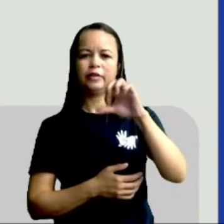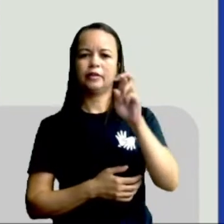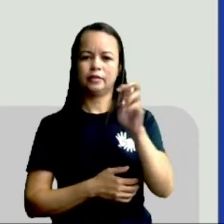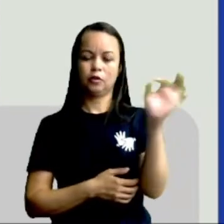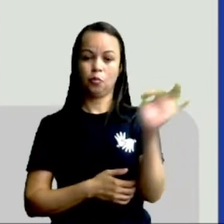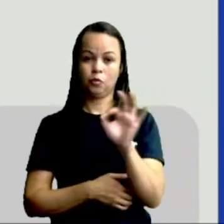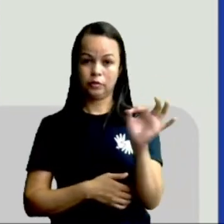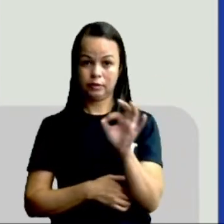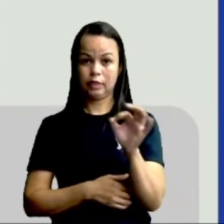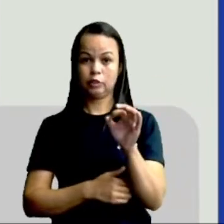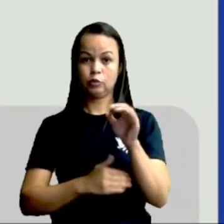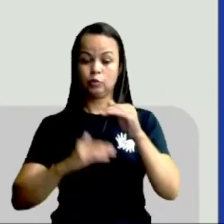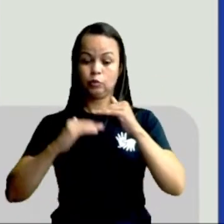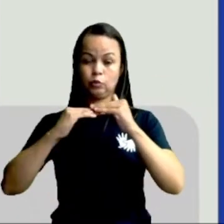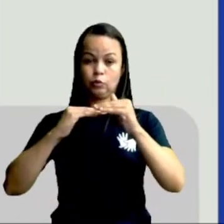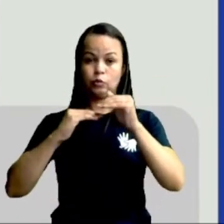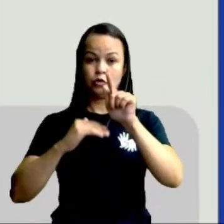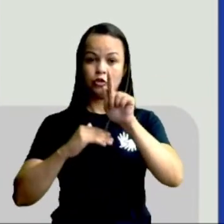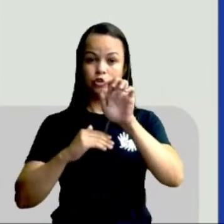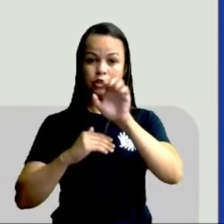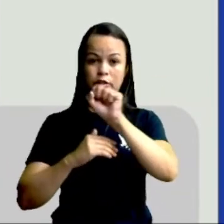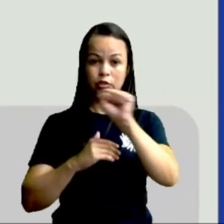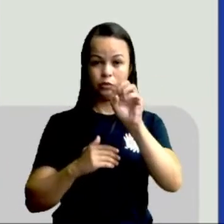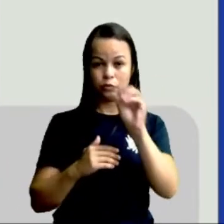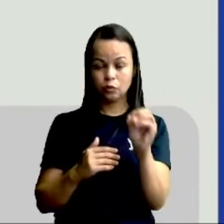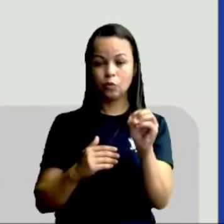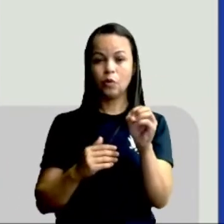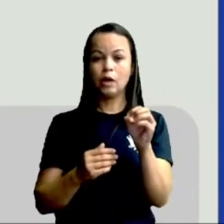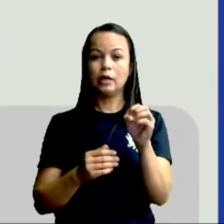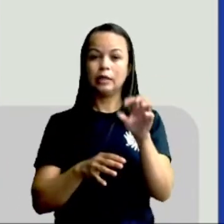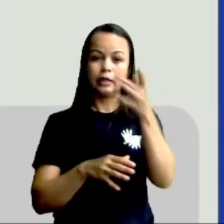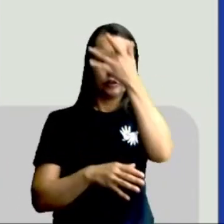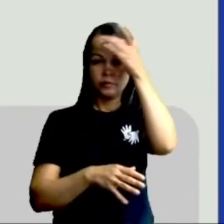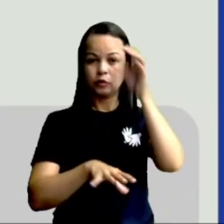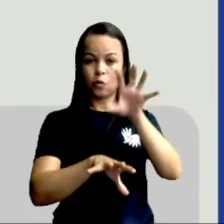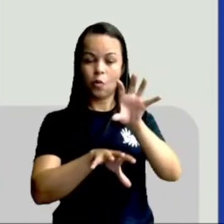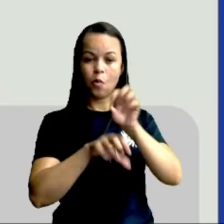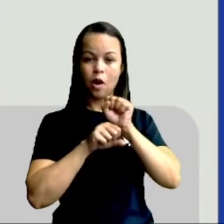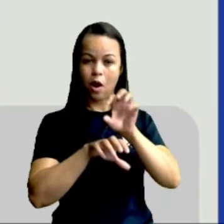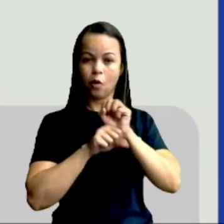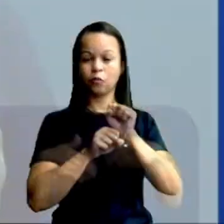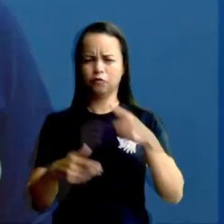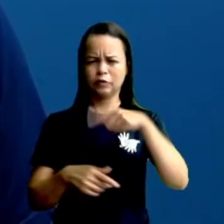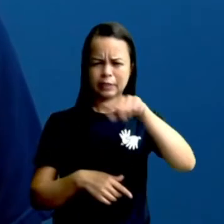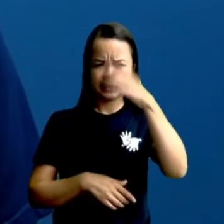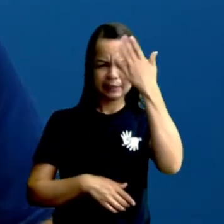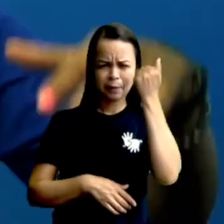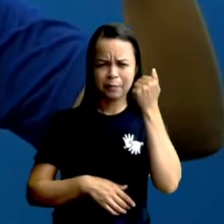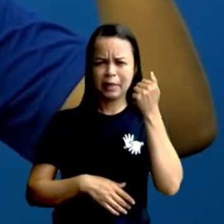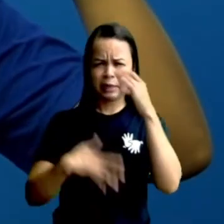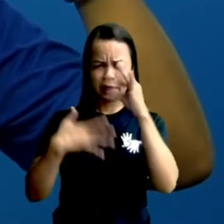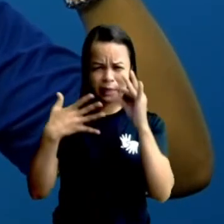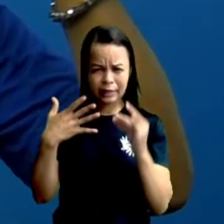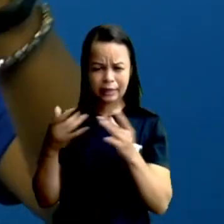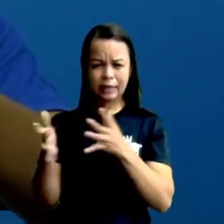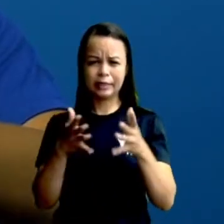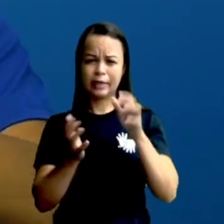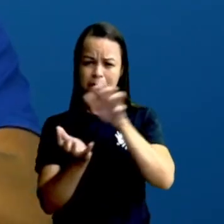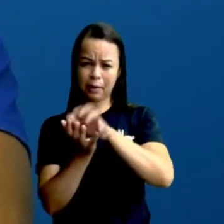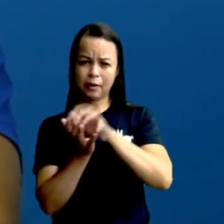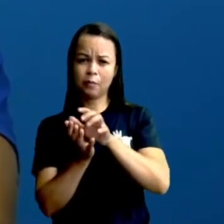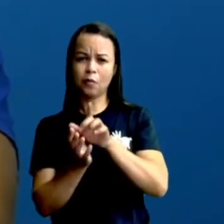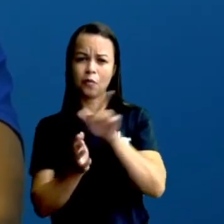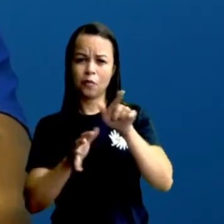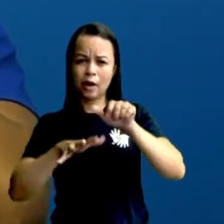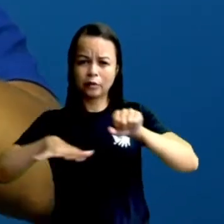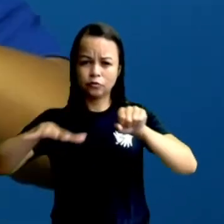95% do gesso consumido no Brasil. Olha, vocês sabiam desse detalhe? Que aqui em Pernambuco, lá em Araripina, a gente tem